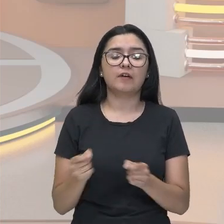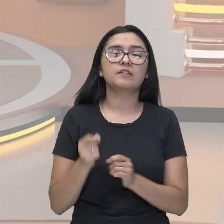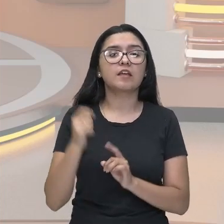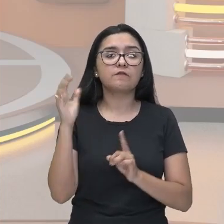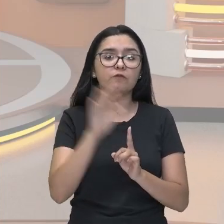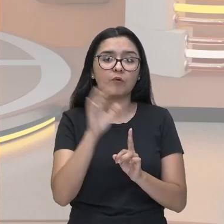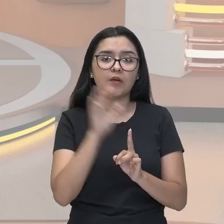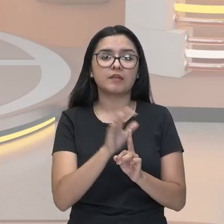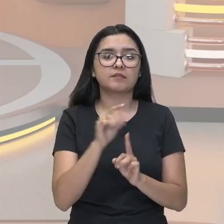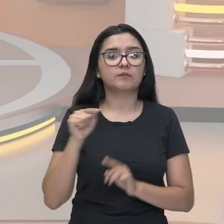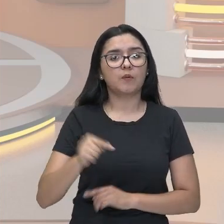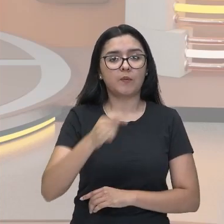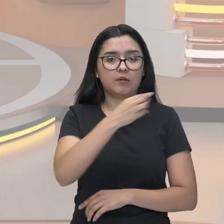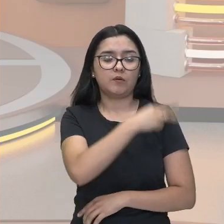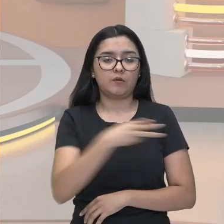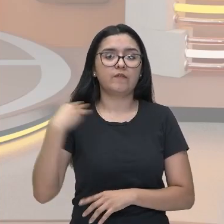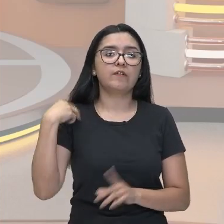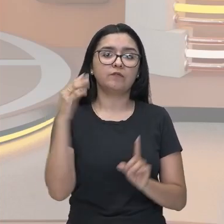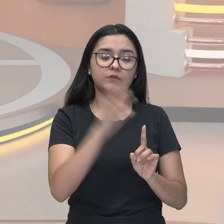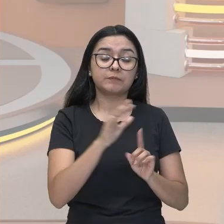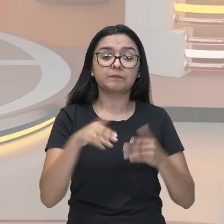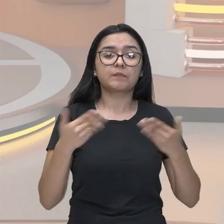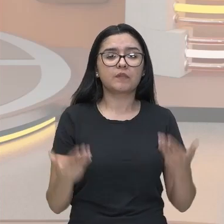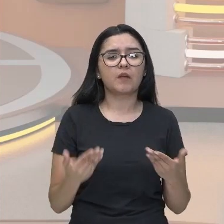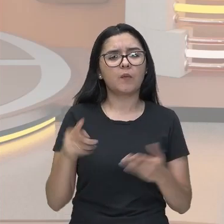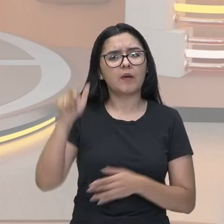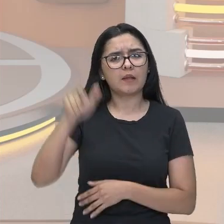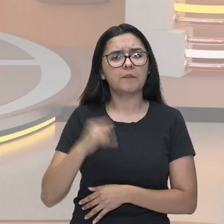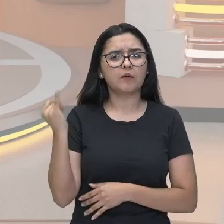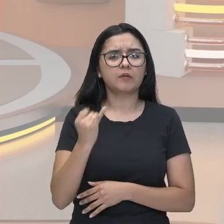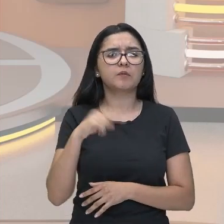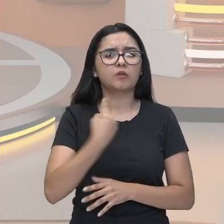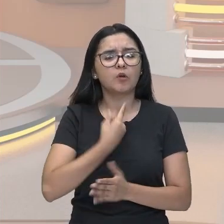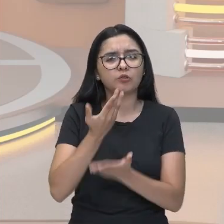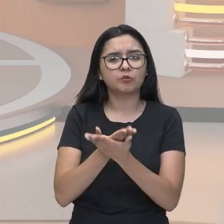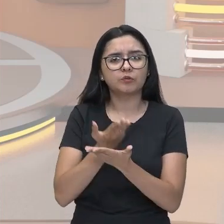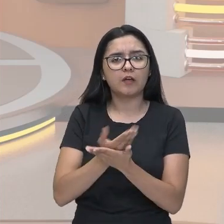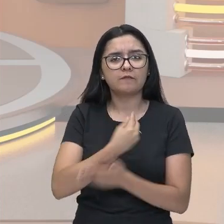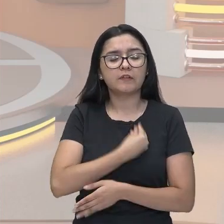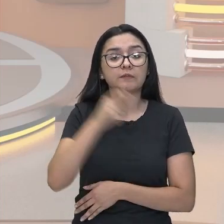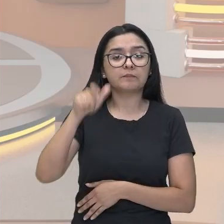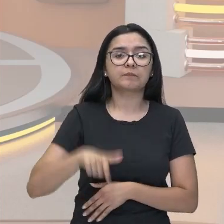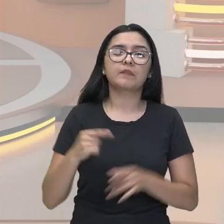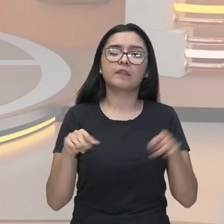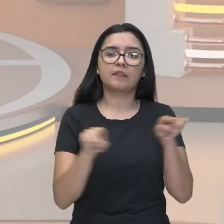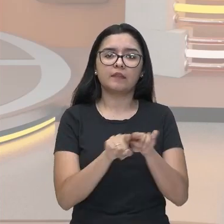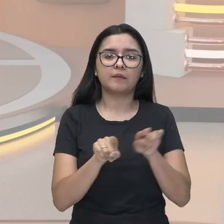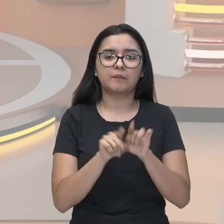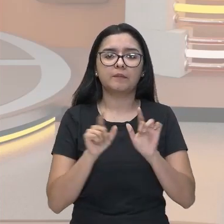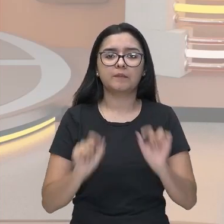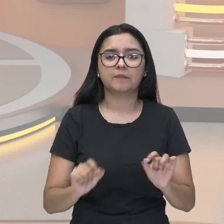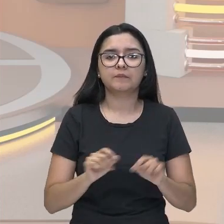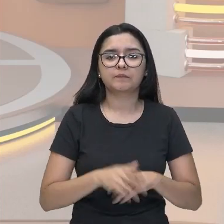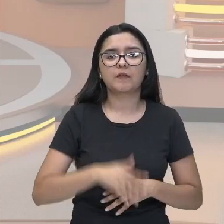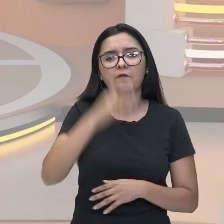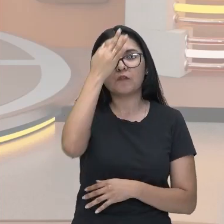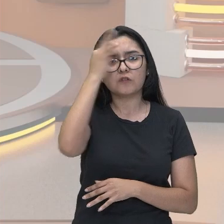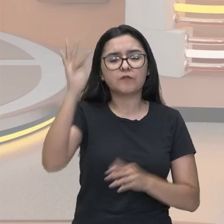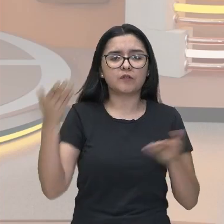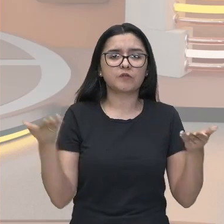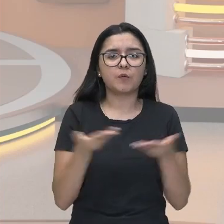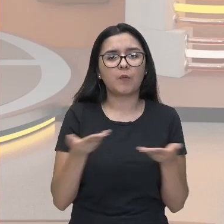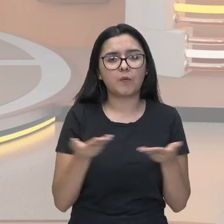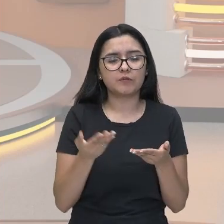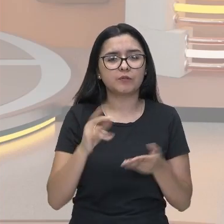é um pensador muito importante para a gente entender, né, um pouco então aí a questão até da filosofia nos dias de hoje, nos